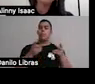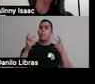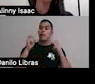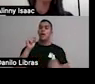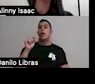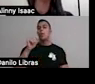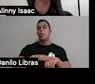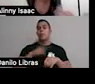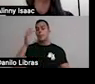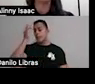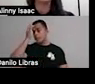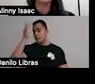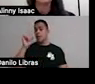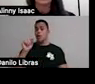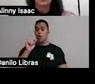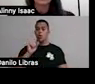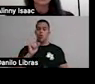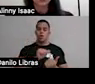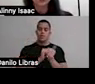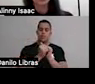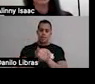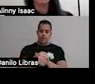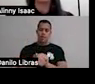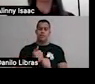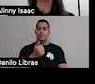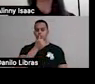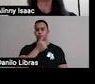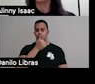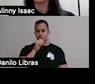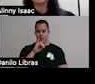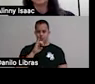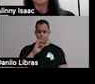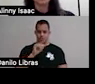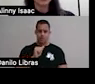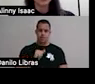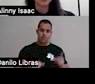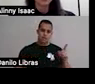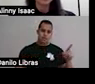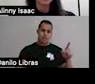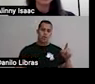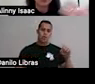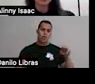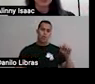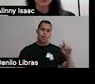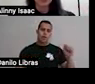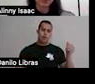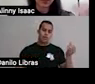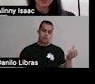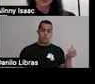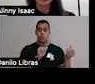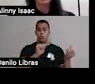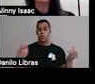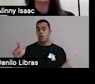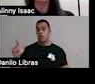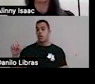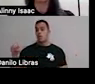mais fácil a gente obter na nossa dieta ácidos graxos da família ômega 6 do que da família ômega 3. Então, esses ácidos graxos da família